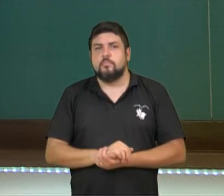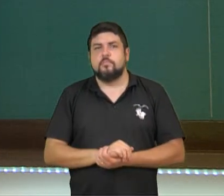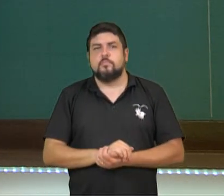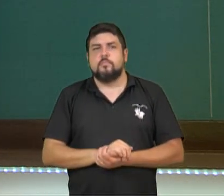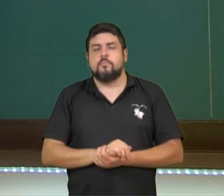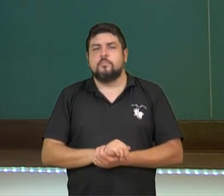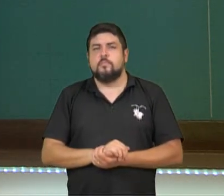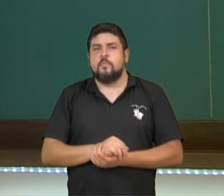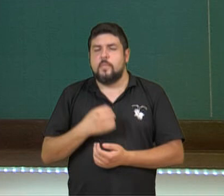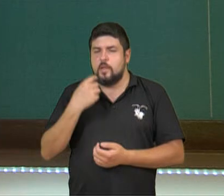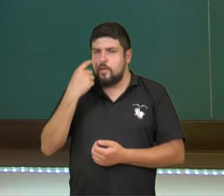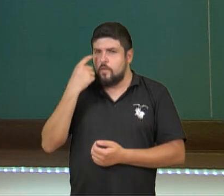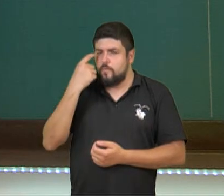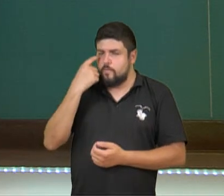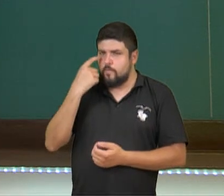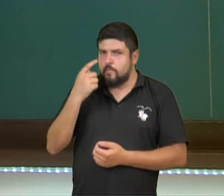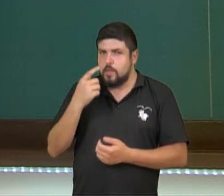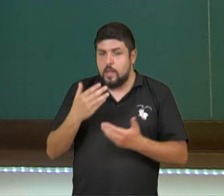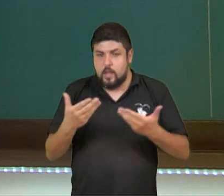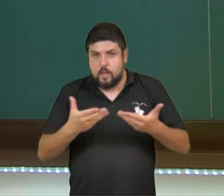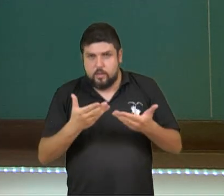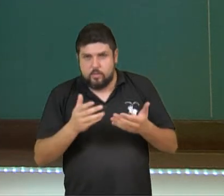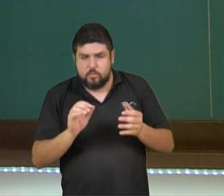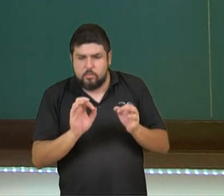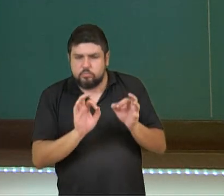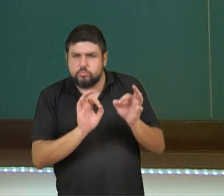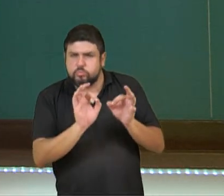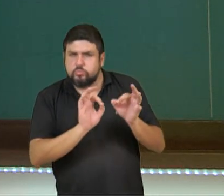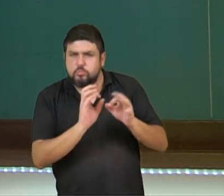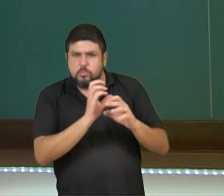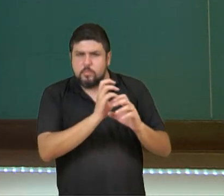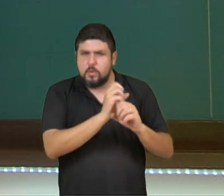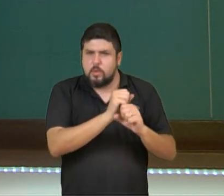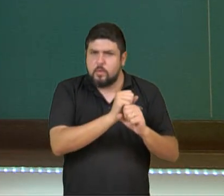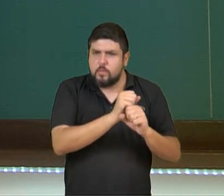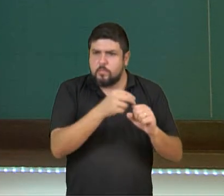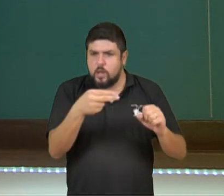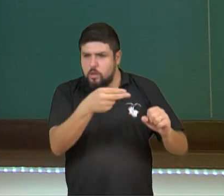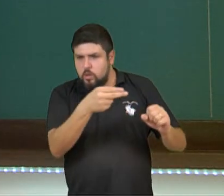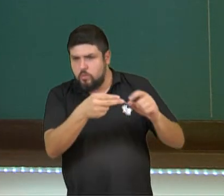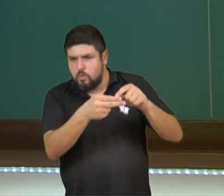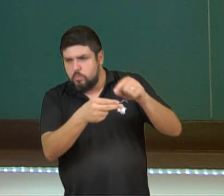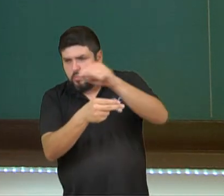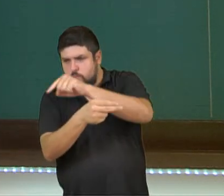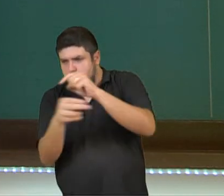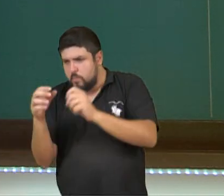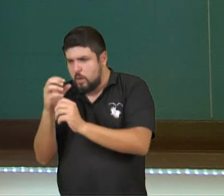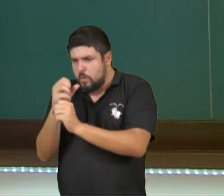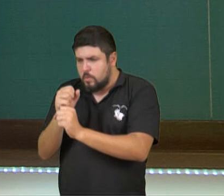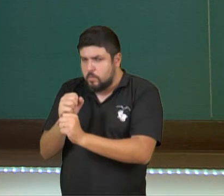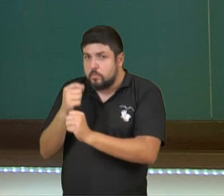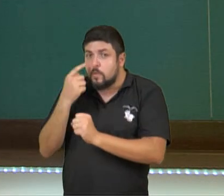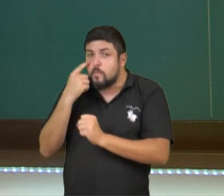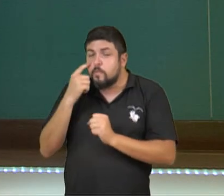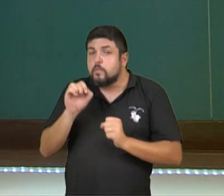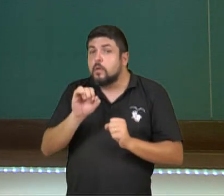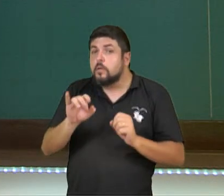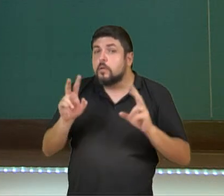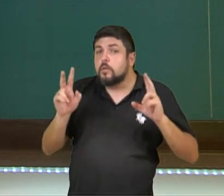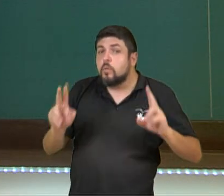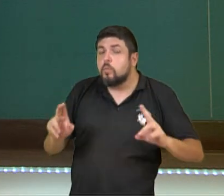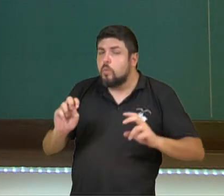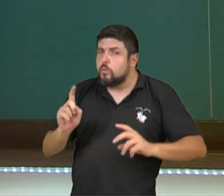Vamos aplicar? Nós vamos fazer o seguinte, nós vamos resolver os dois lados e verificar se são iguais para a gente poder responder isso, tá